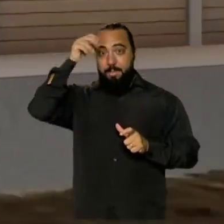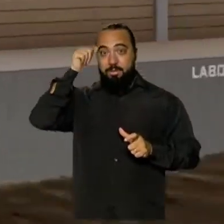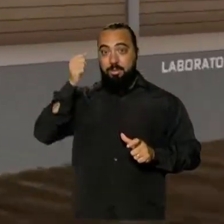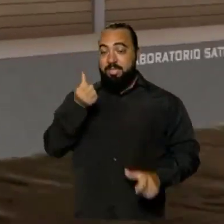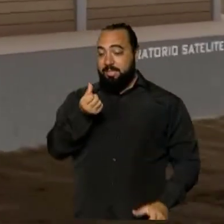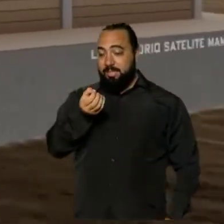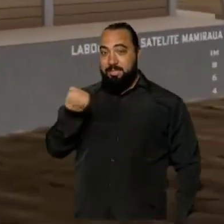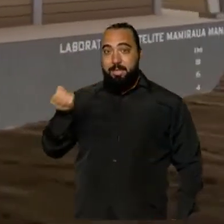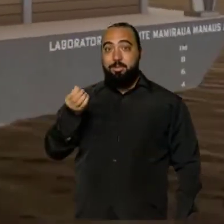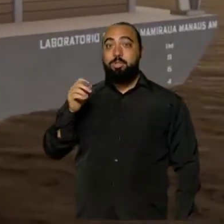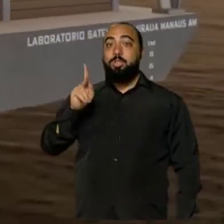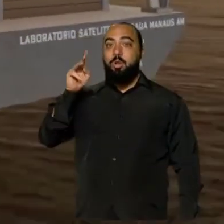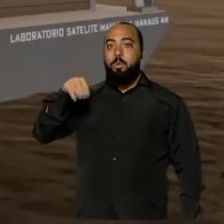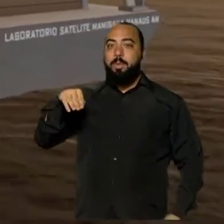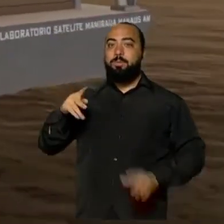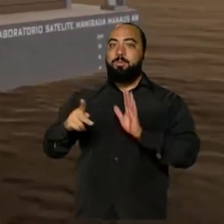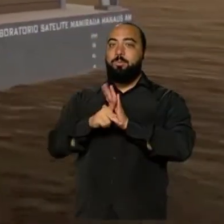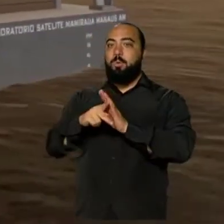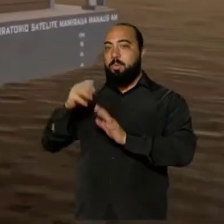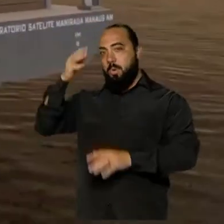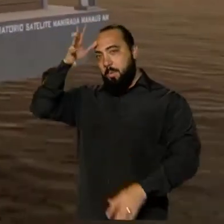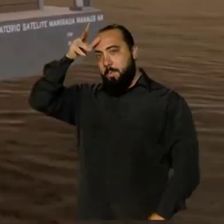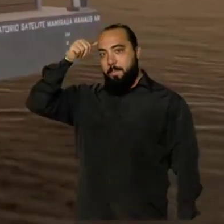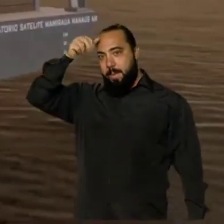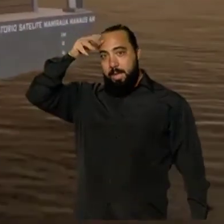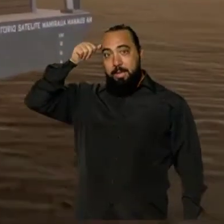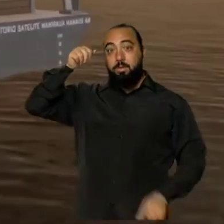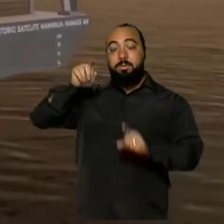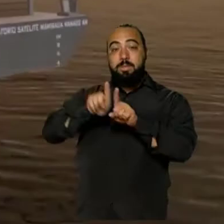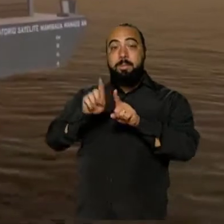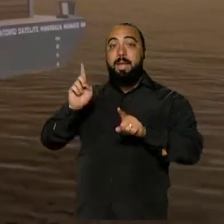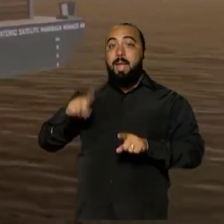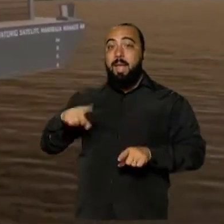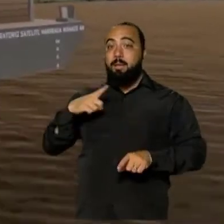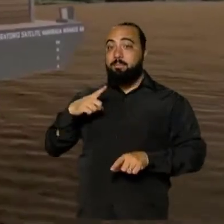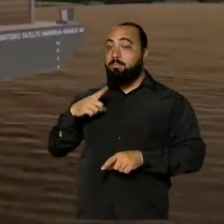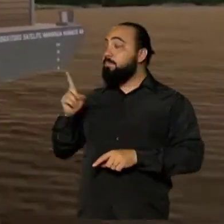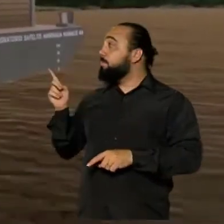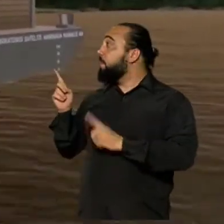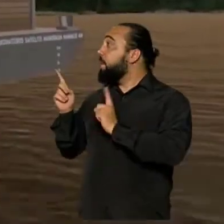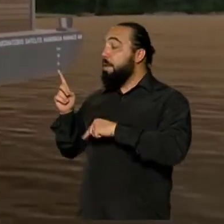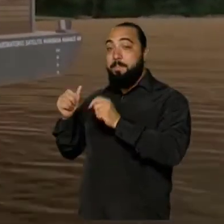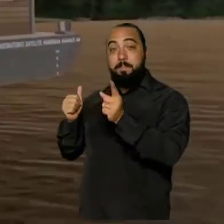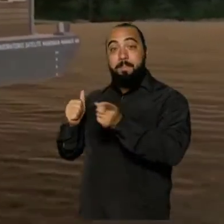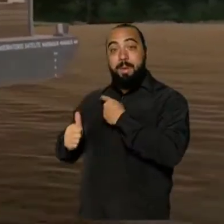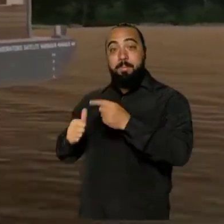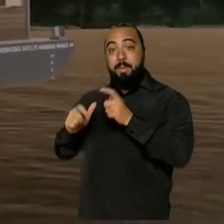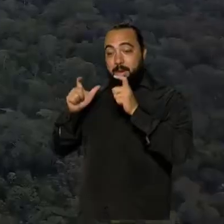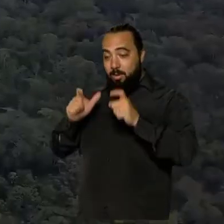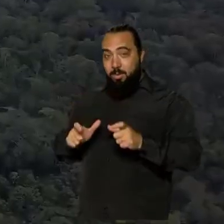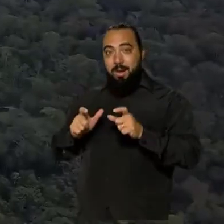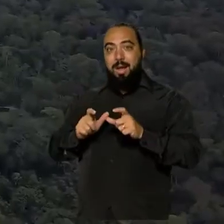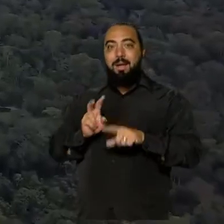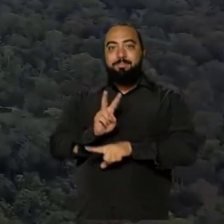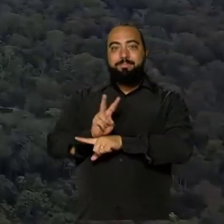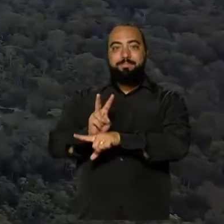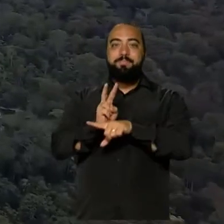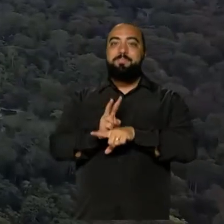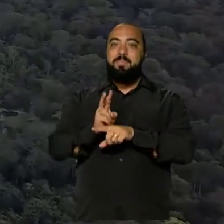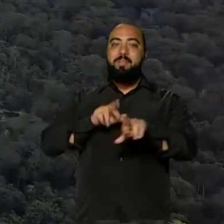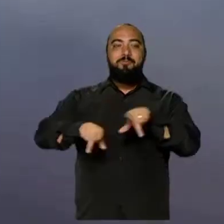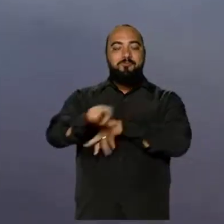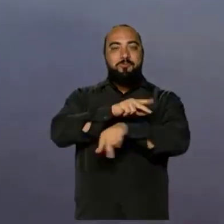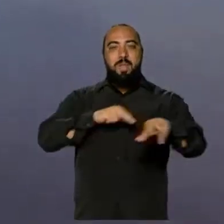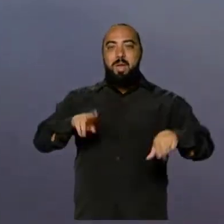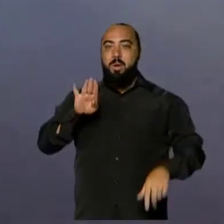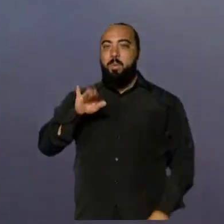600 quilômetros de Manaus, a Reserva Mamirauá será a primeira unidade de conservação no mundo a ter a